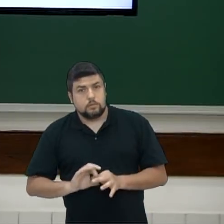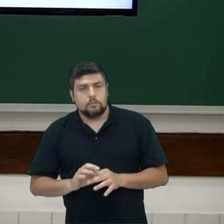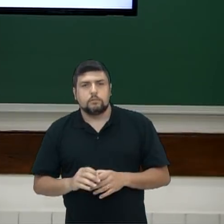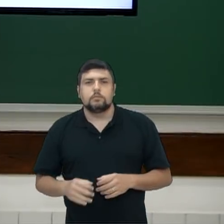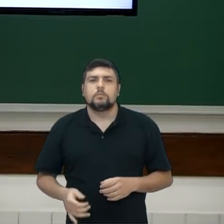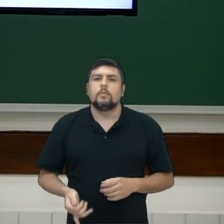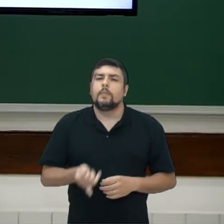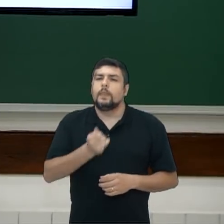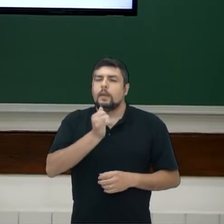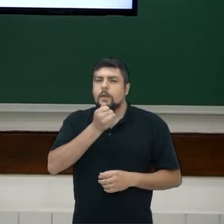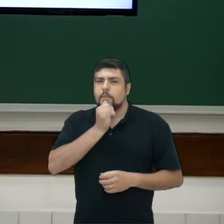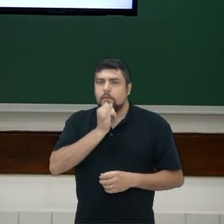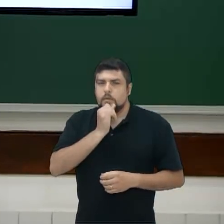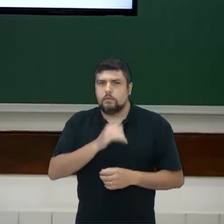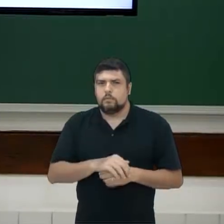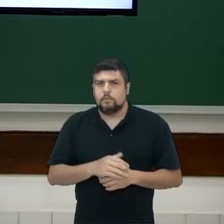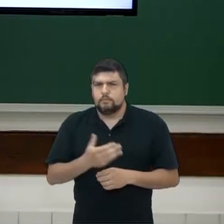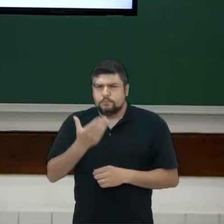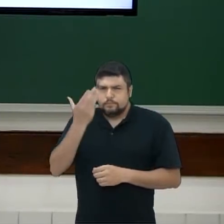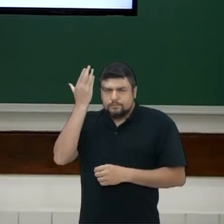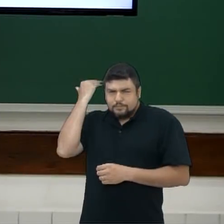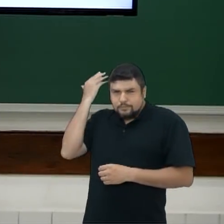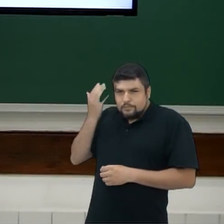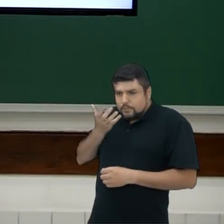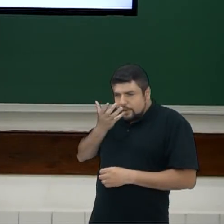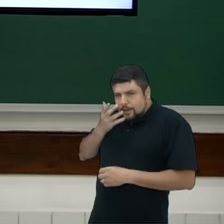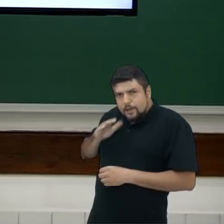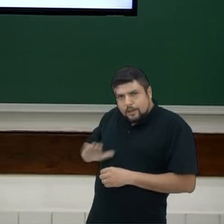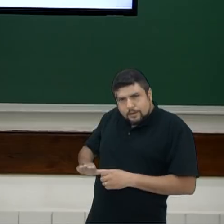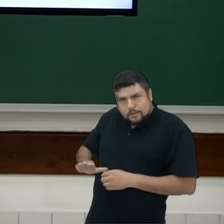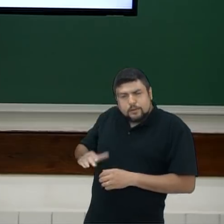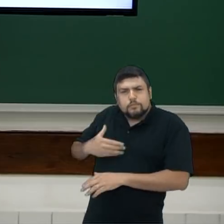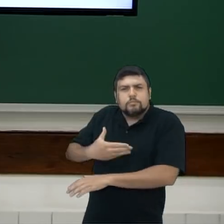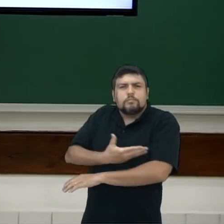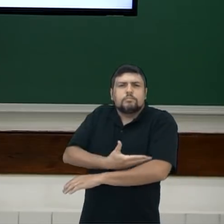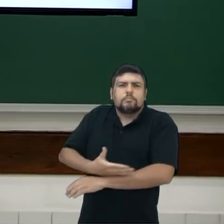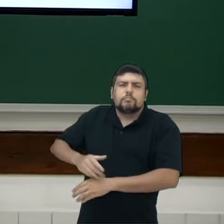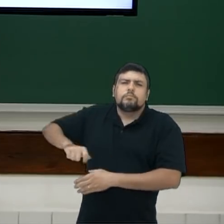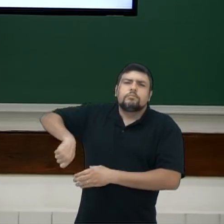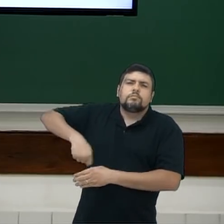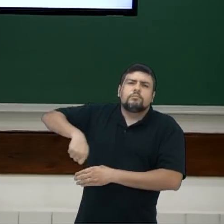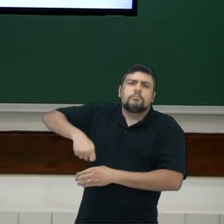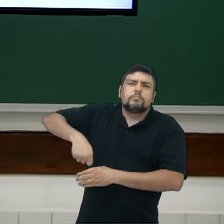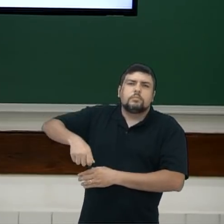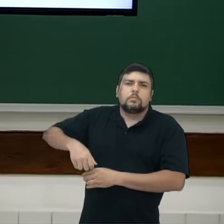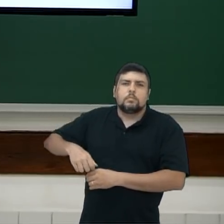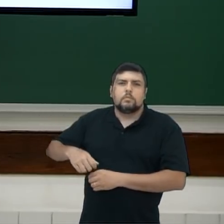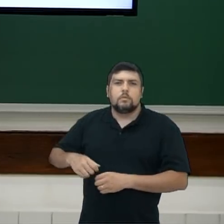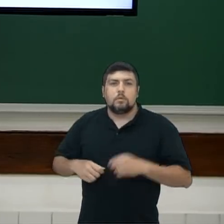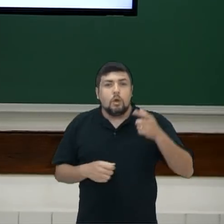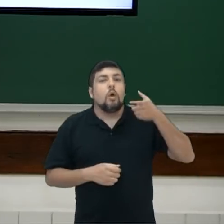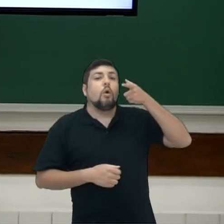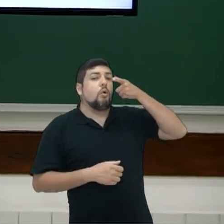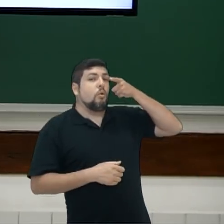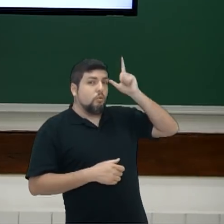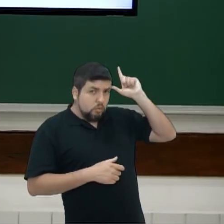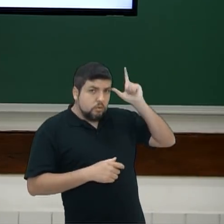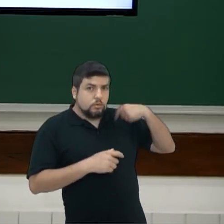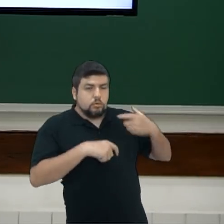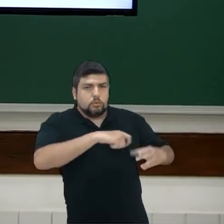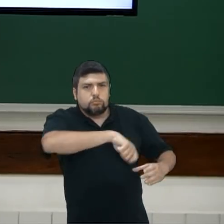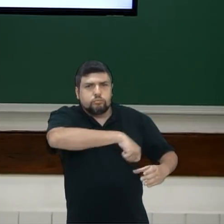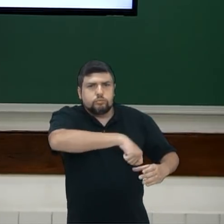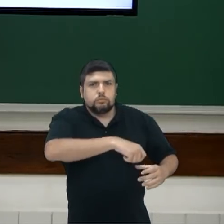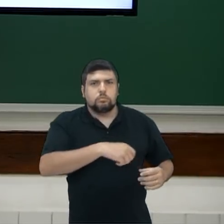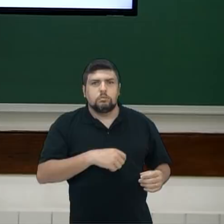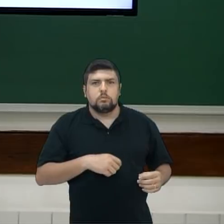assim, quando eu era pequeno, eu cozinhava. Ontem eu cozinhei. Quando alguém